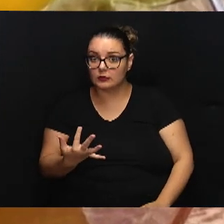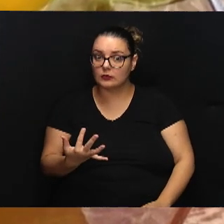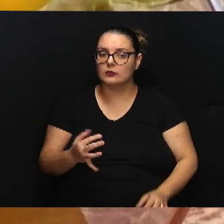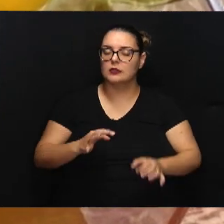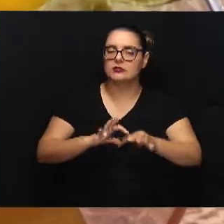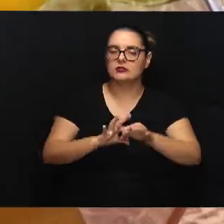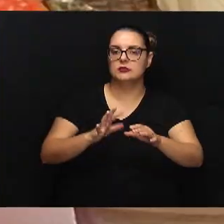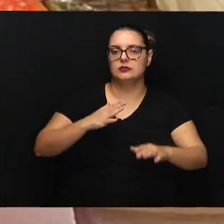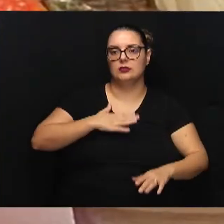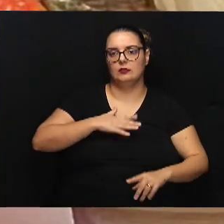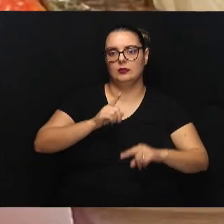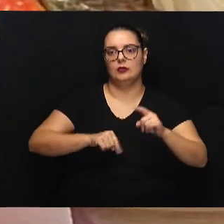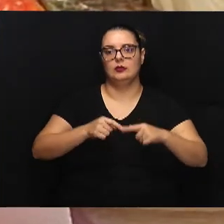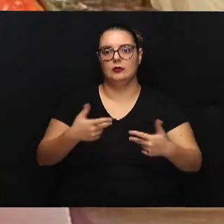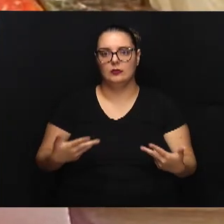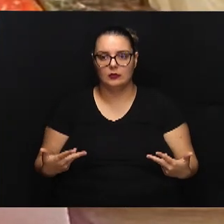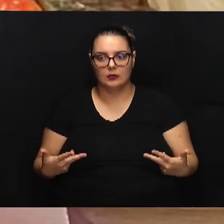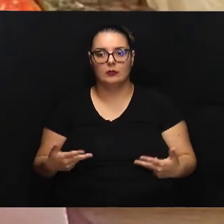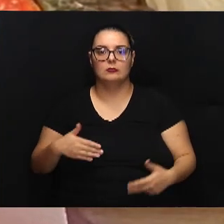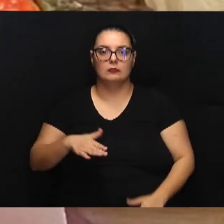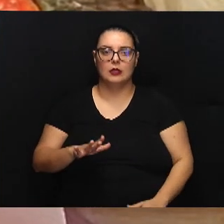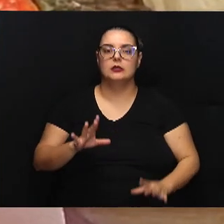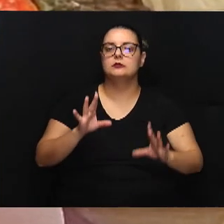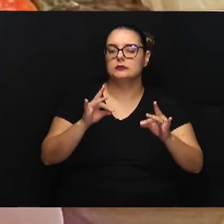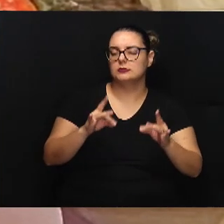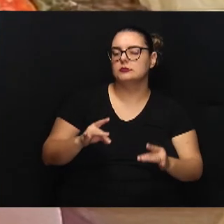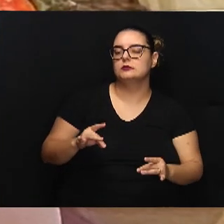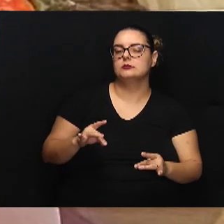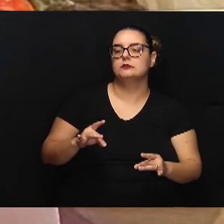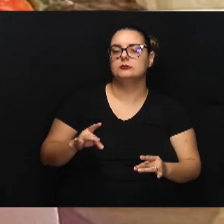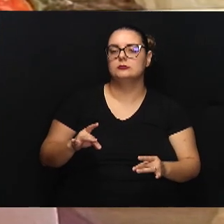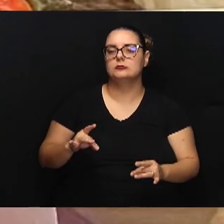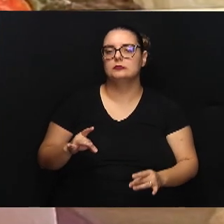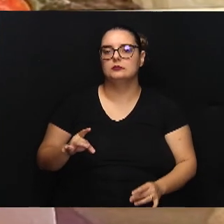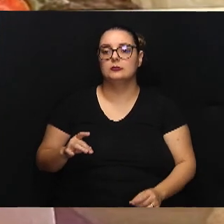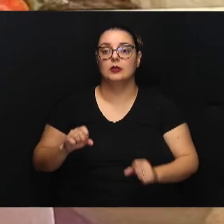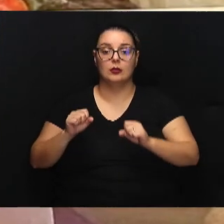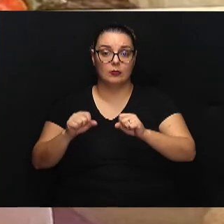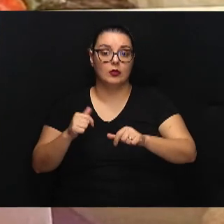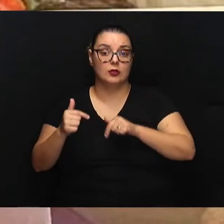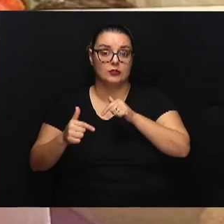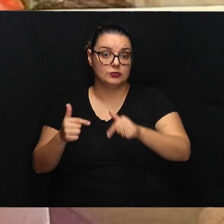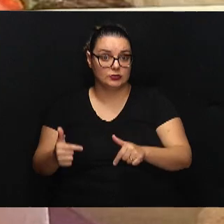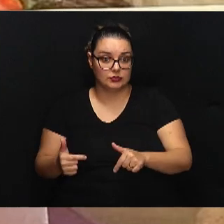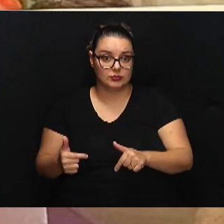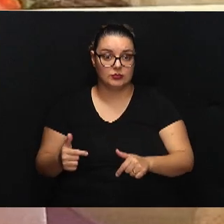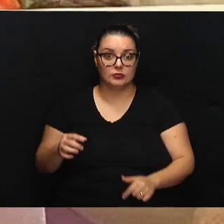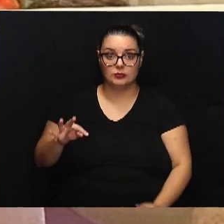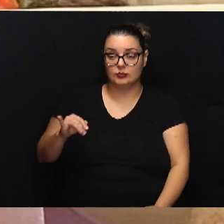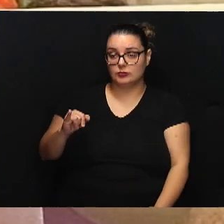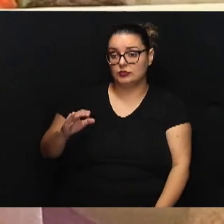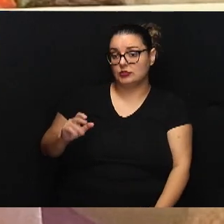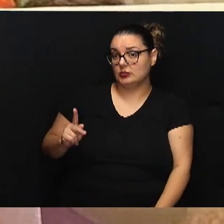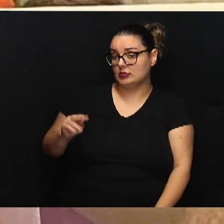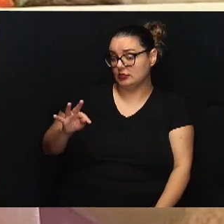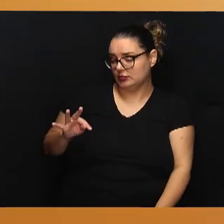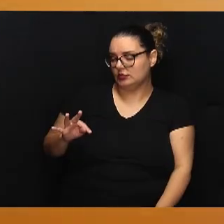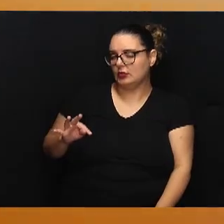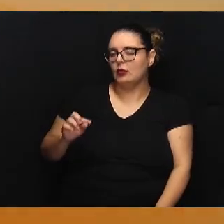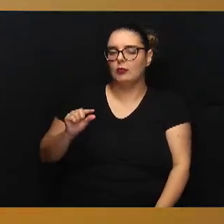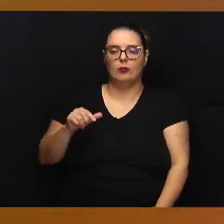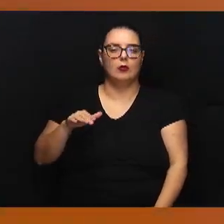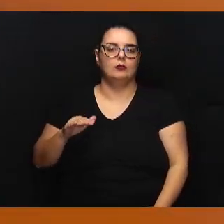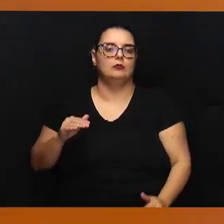mais sofisticado, para que eu tenha, porque eu possa trabalhar com um ticket, né, um pouco mais elevado